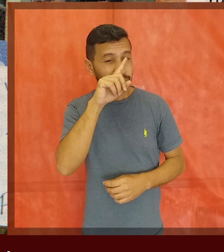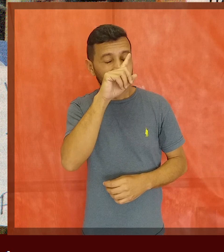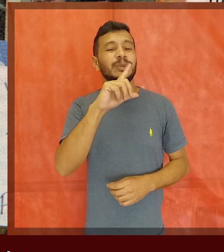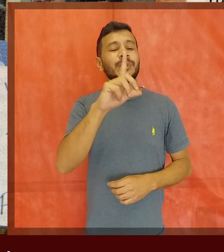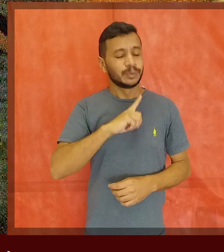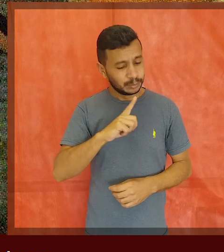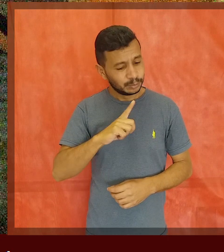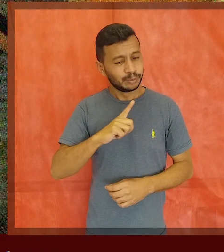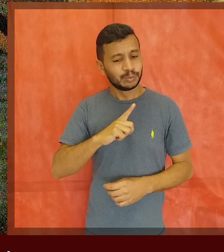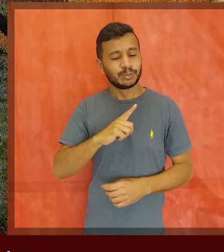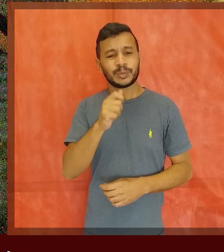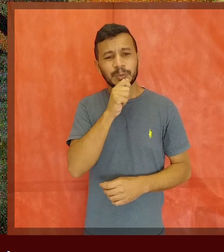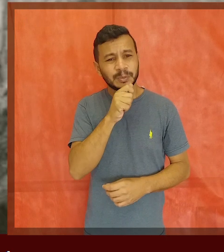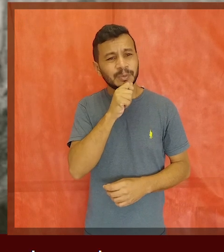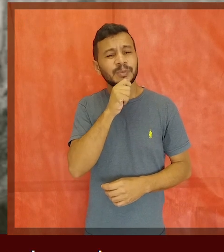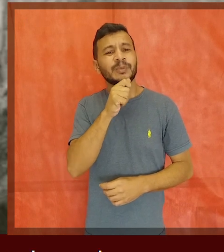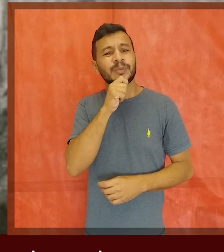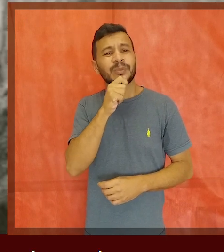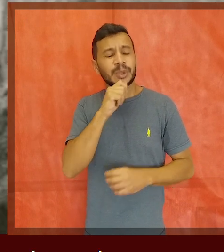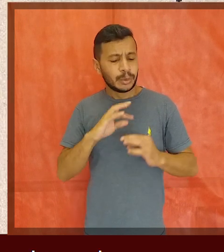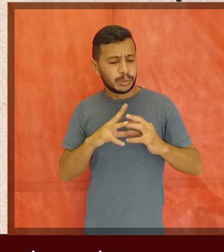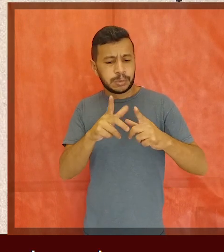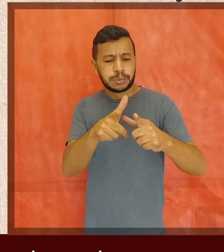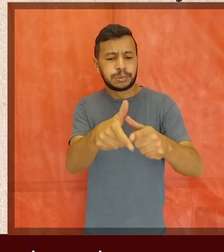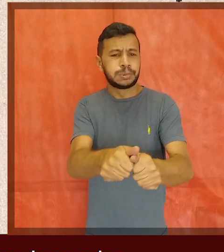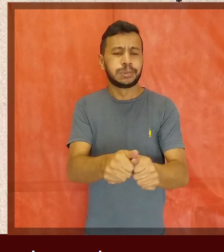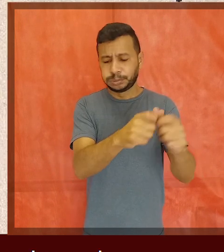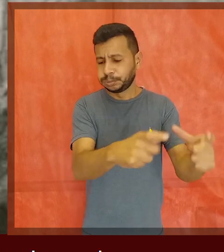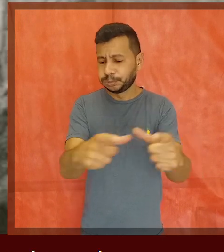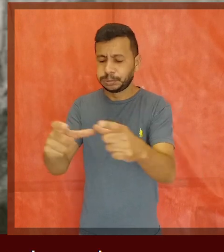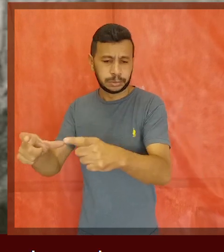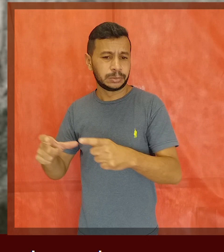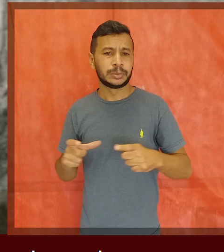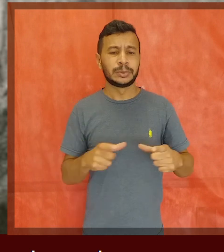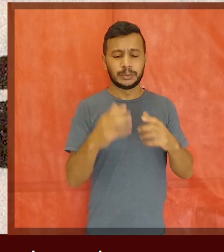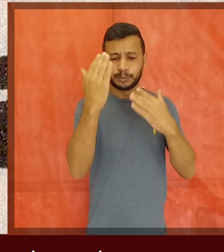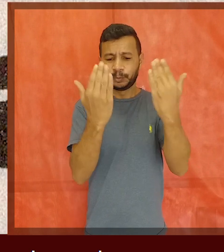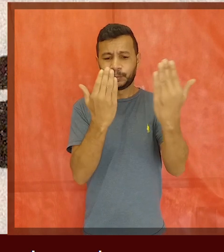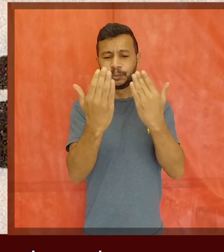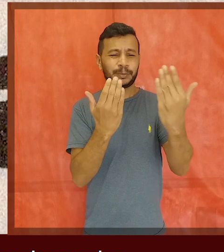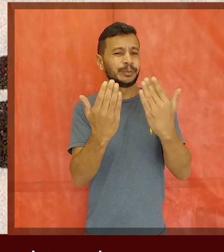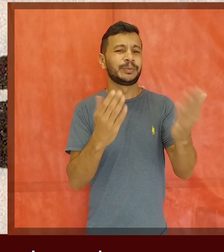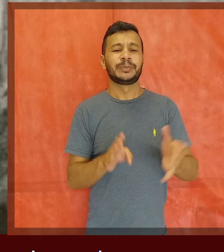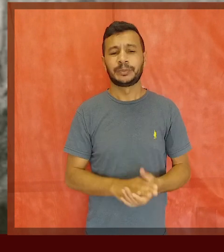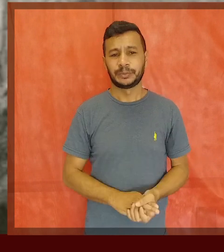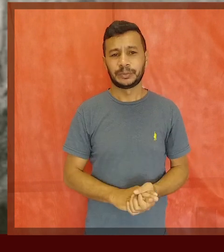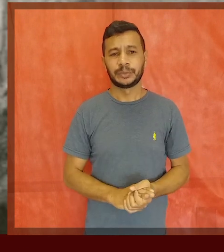descasos continuam em todas as áreas e os efeitos psicológicos dos acidentes ainda continuam